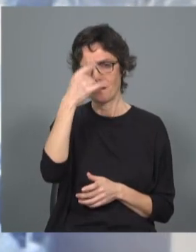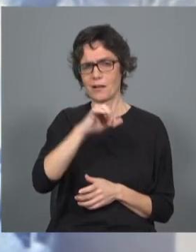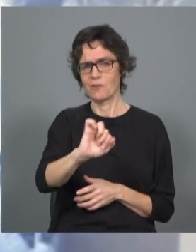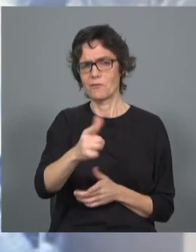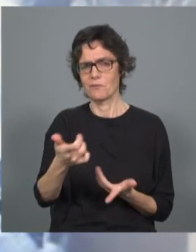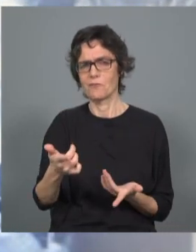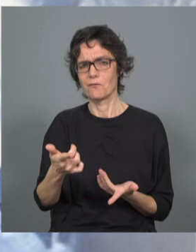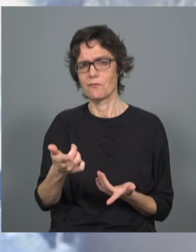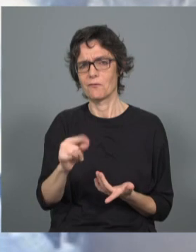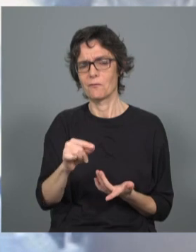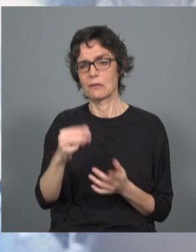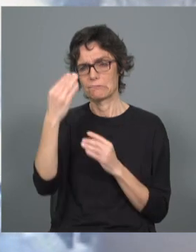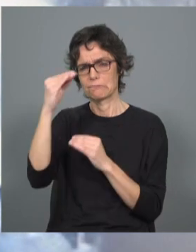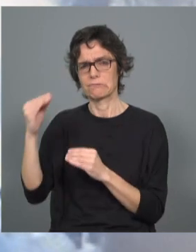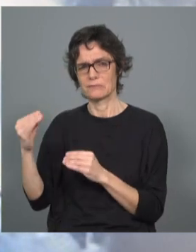também um